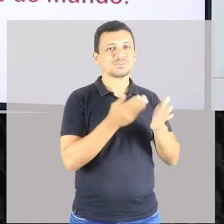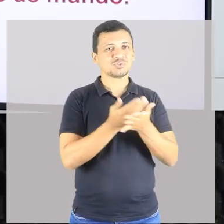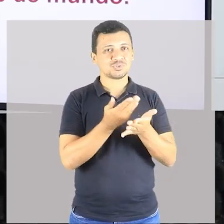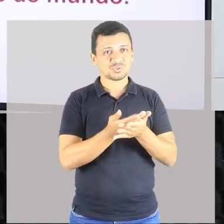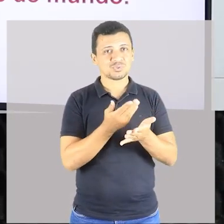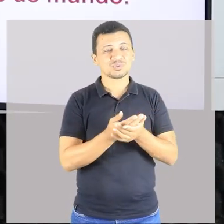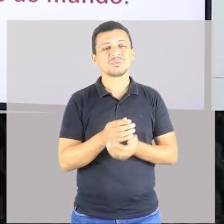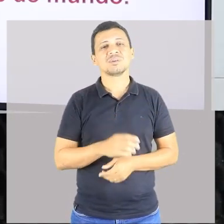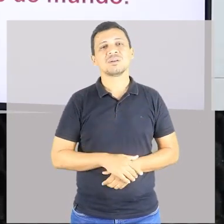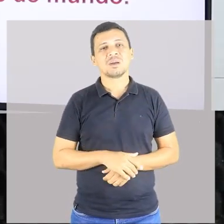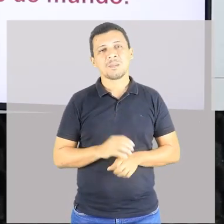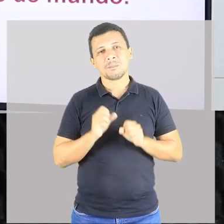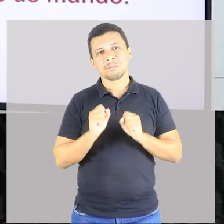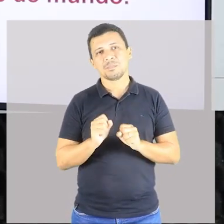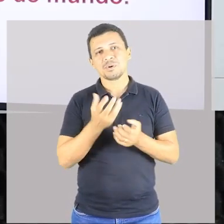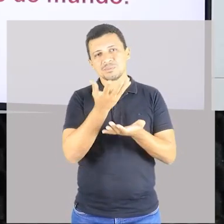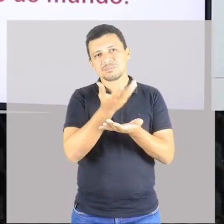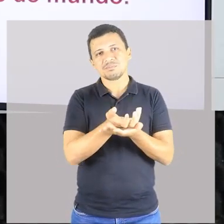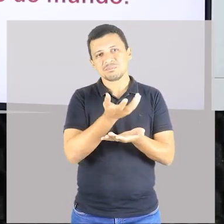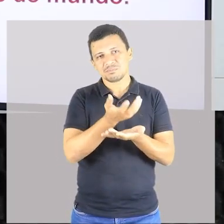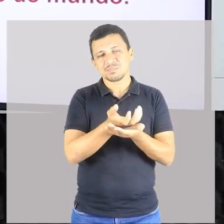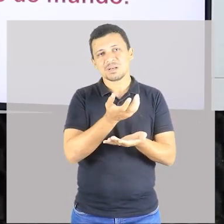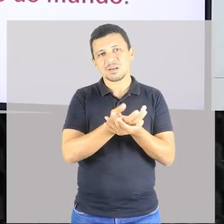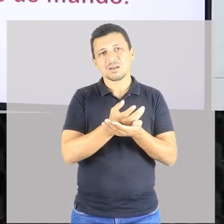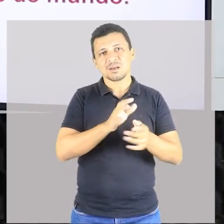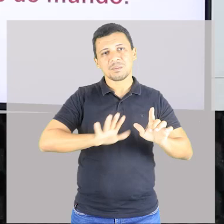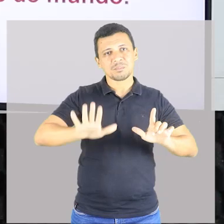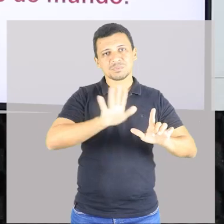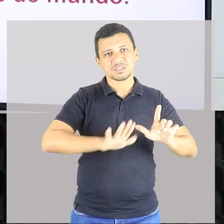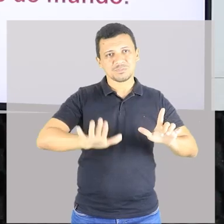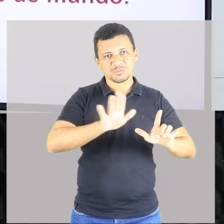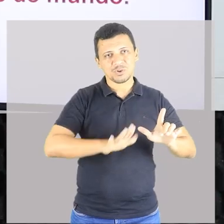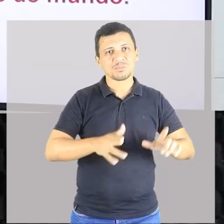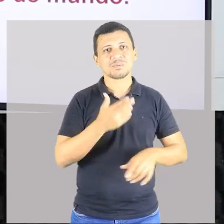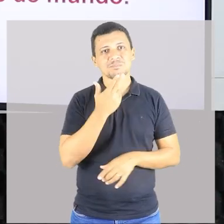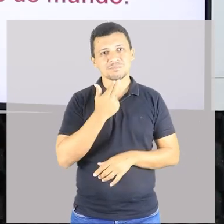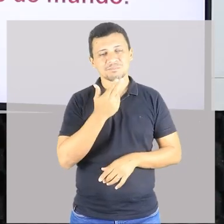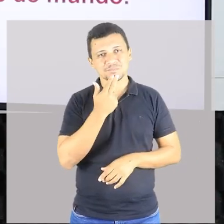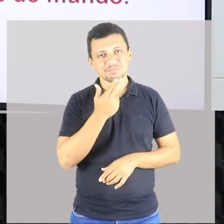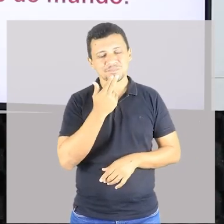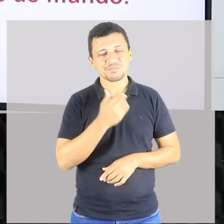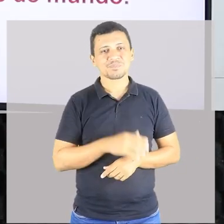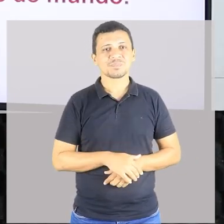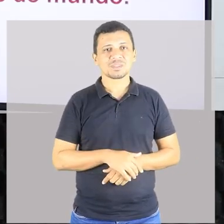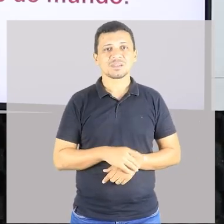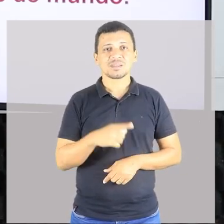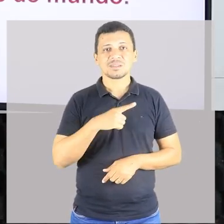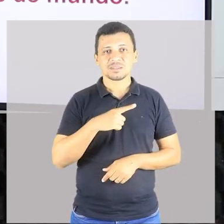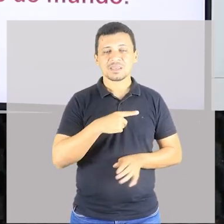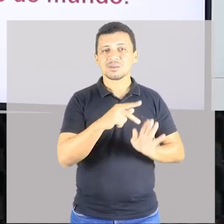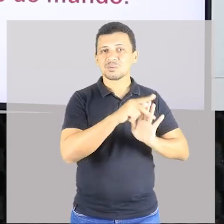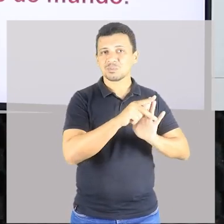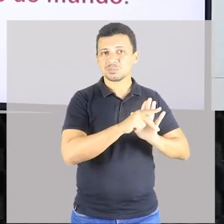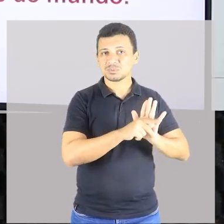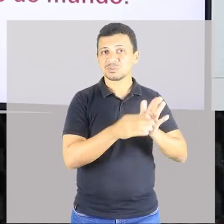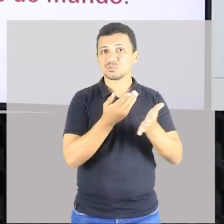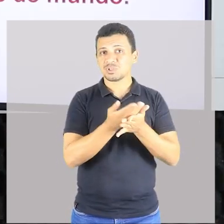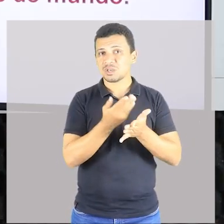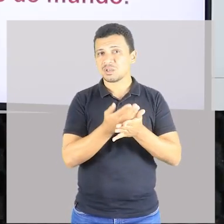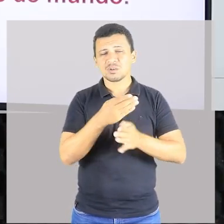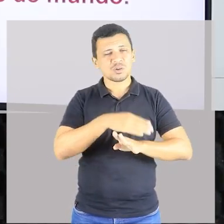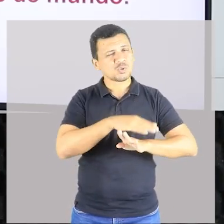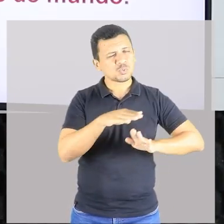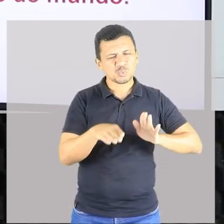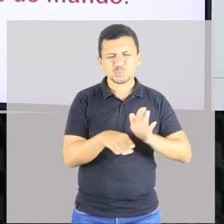está disponível para ti, tá certo? Aí na plataforma, nós disponibilizamos um plano de aula para ti, com toda